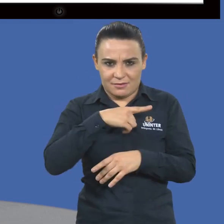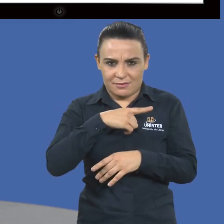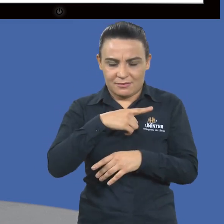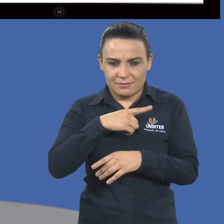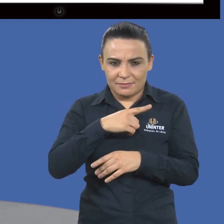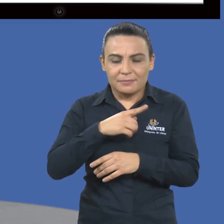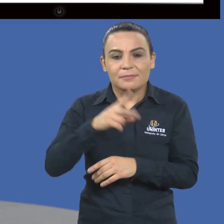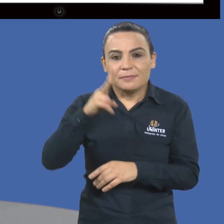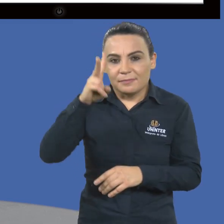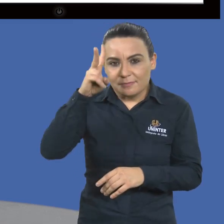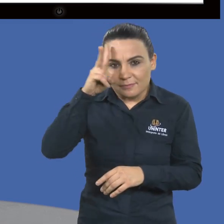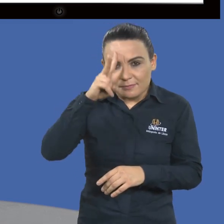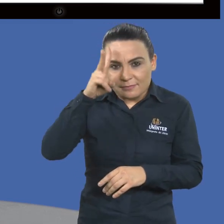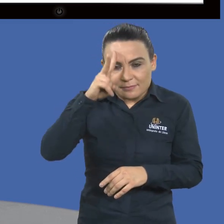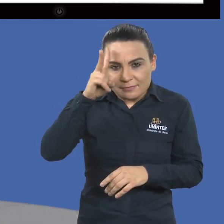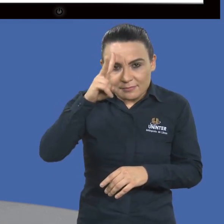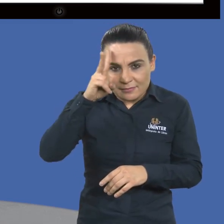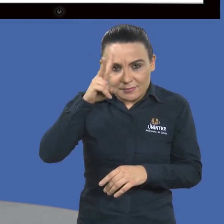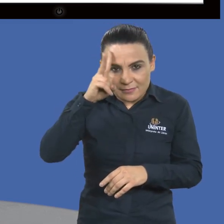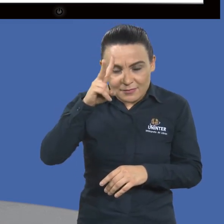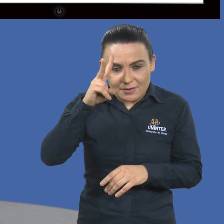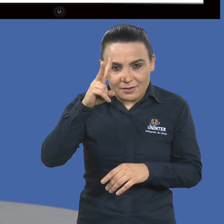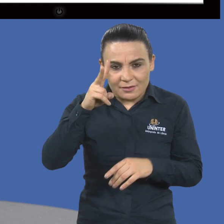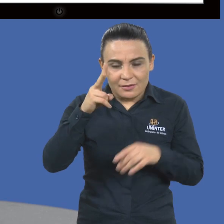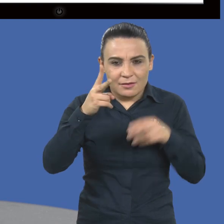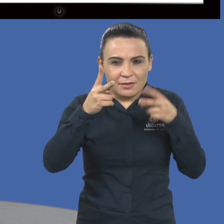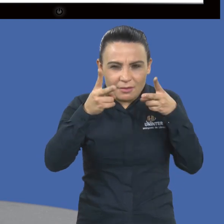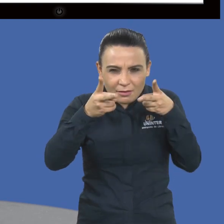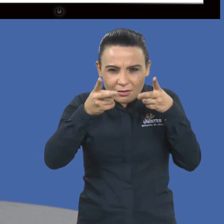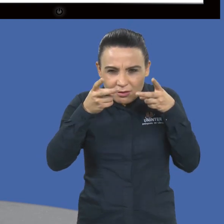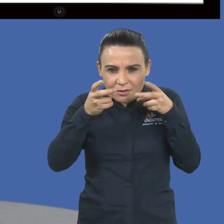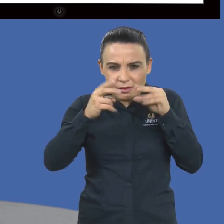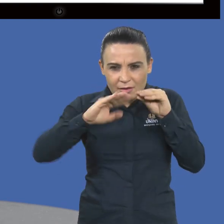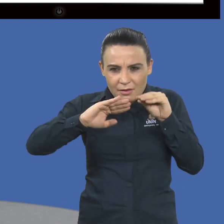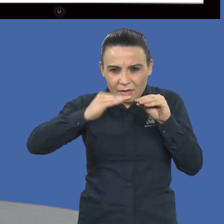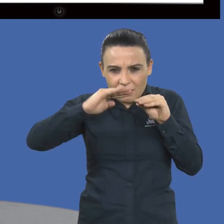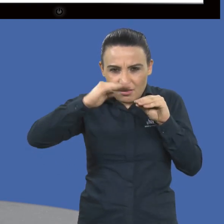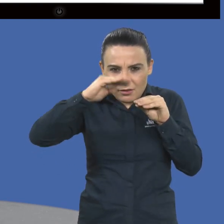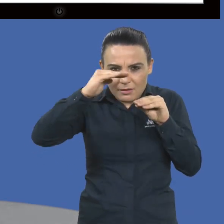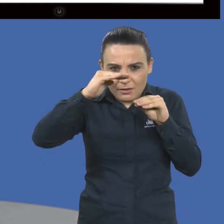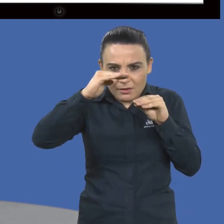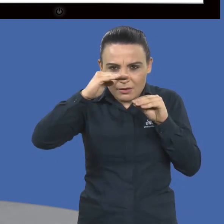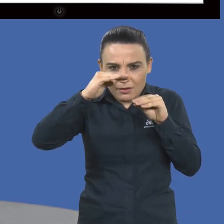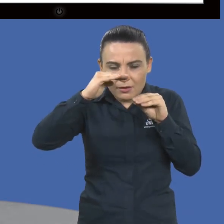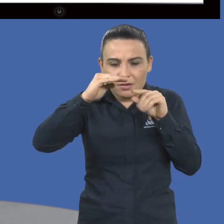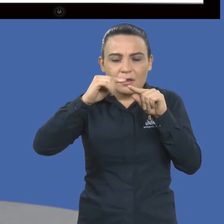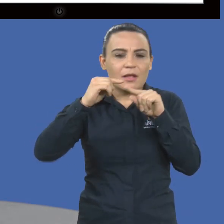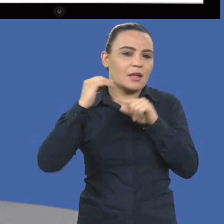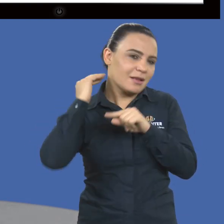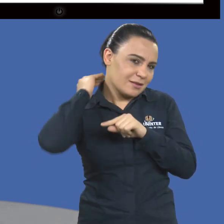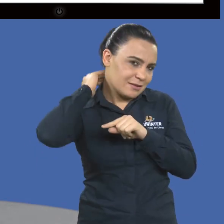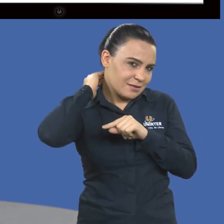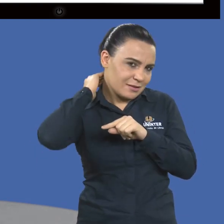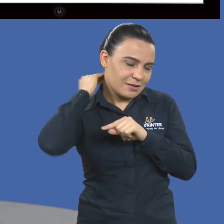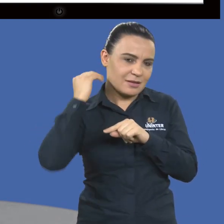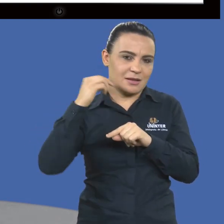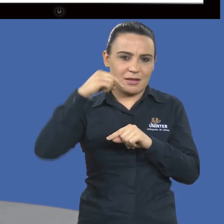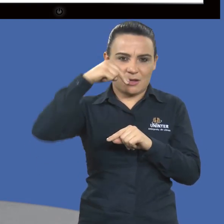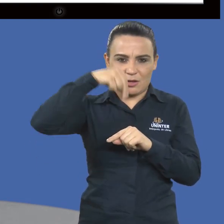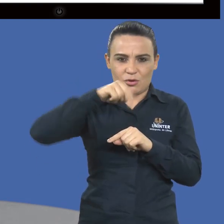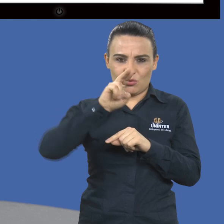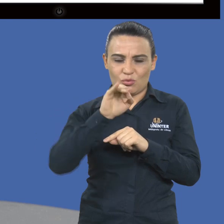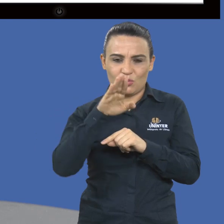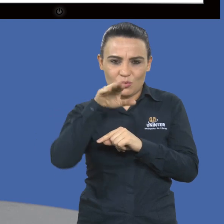nuca, lembram que eu falei há pouco da translucência nucal? Nada mais é a translucência